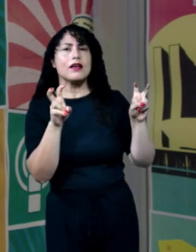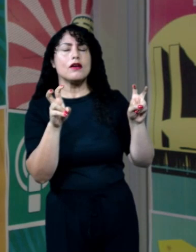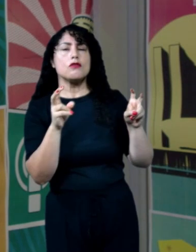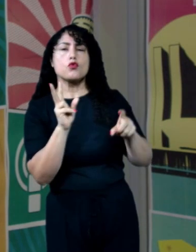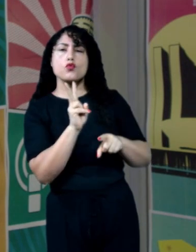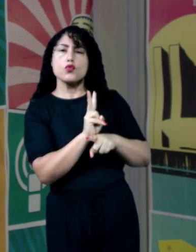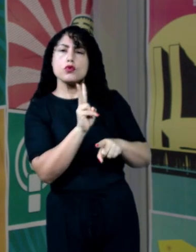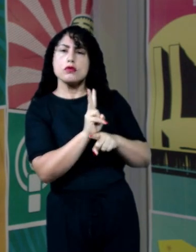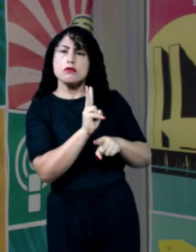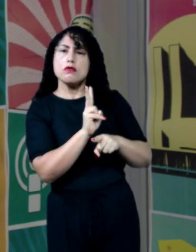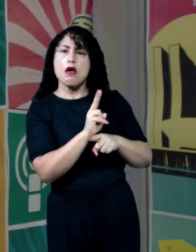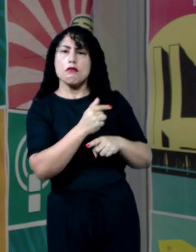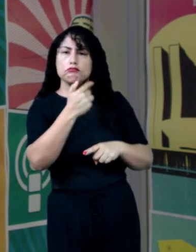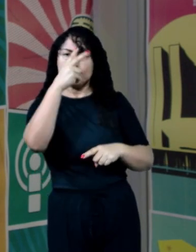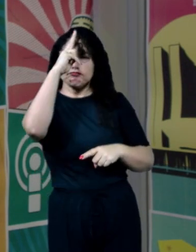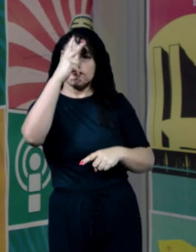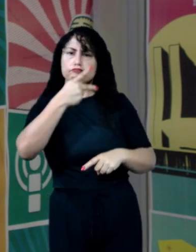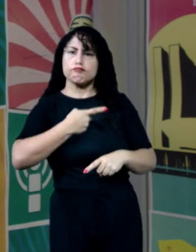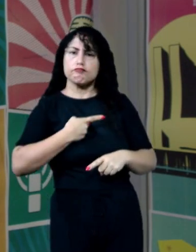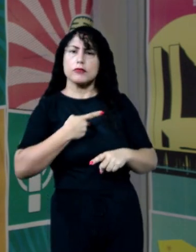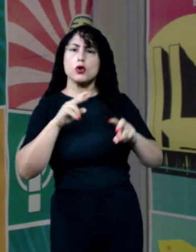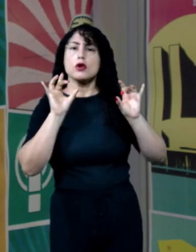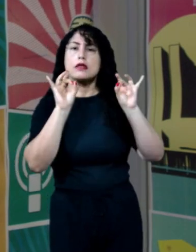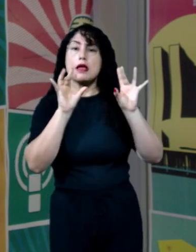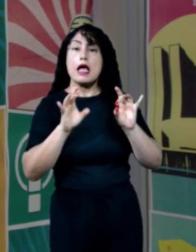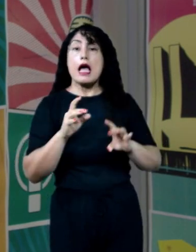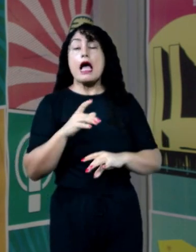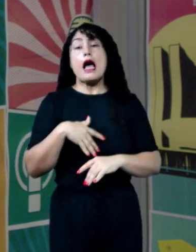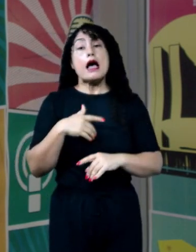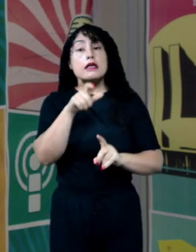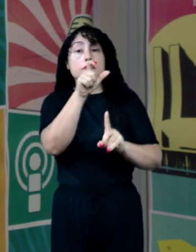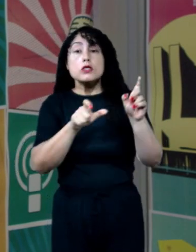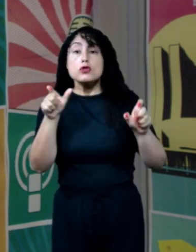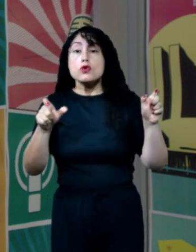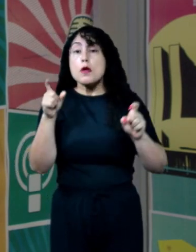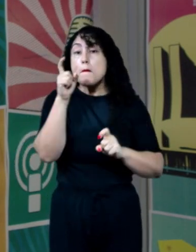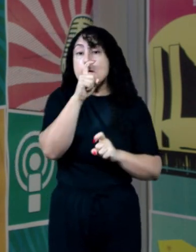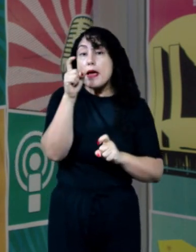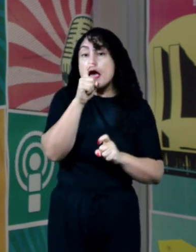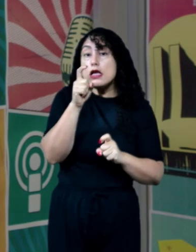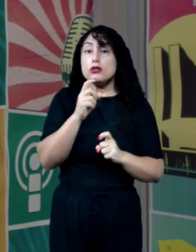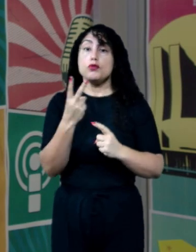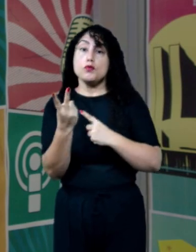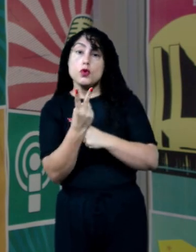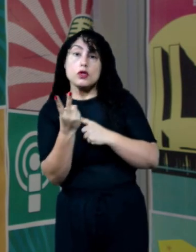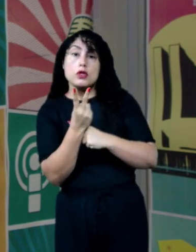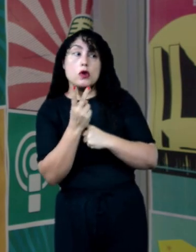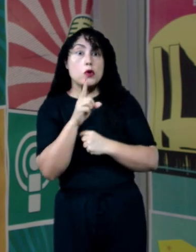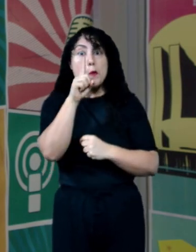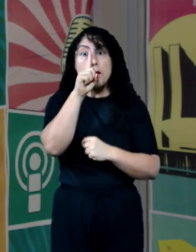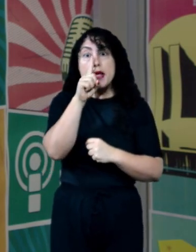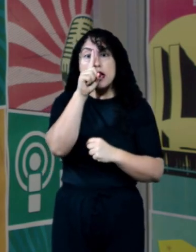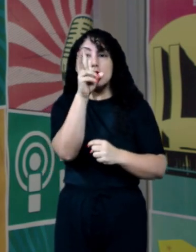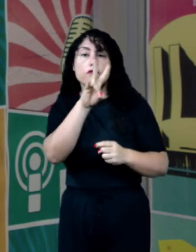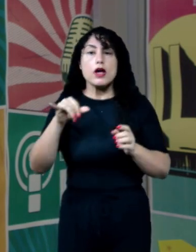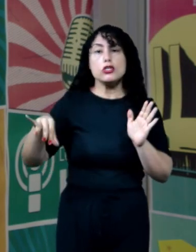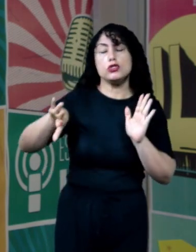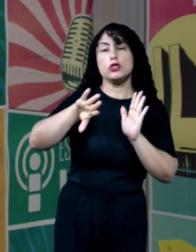autopreservação, que os especialistas falam, né? Então, as pessoas mentem para conseguir se proteger, com medo de algum perigo que possa vir,